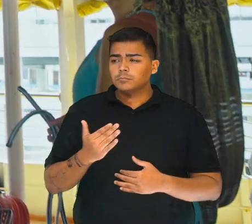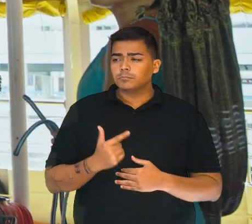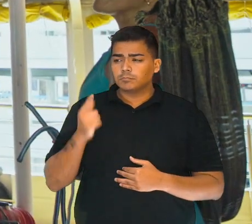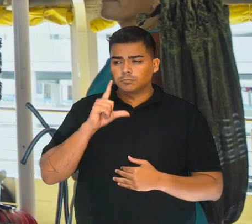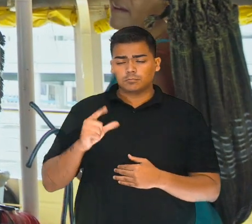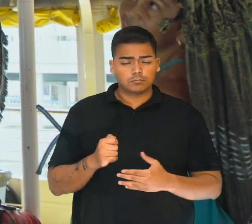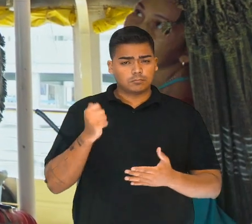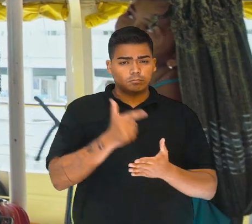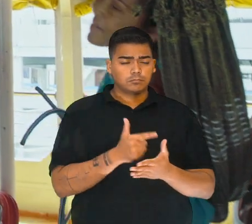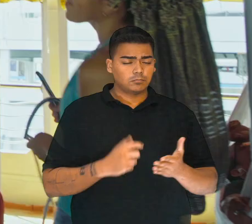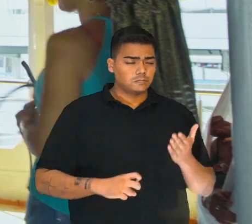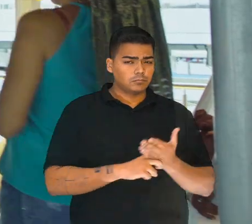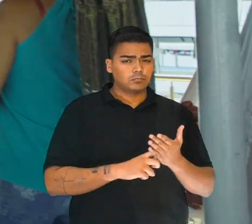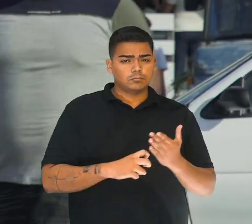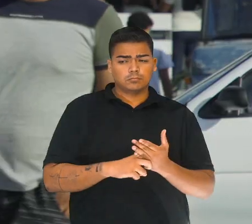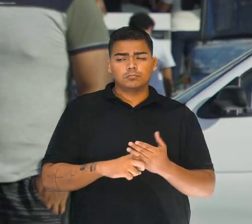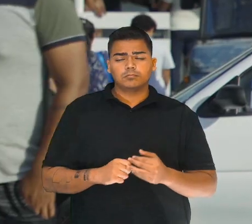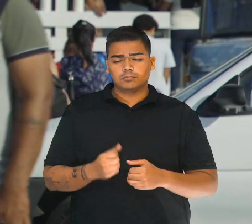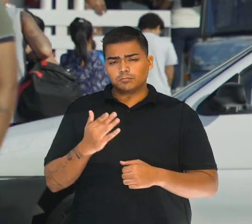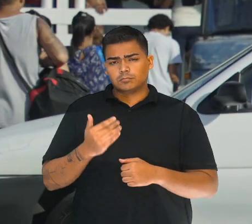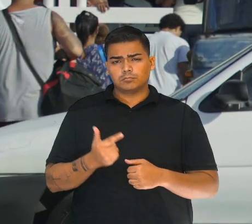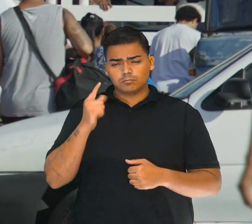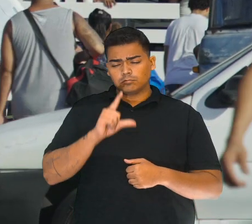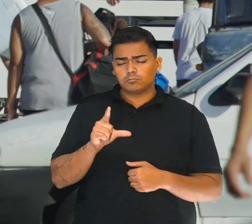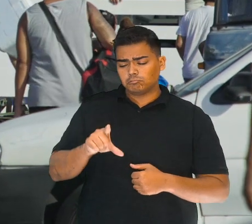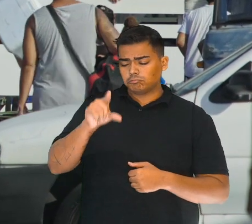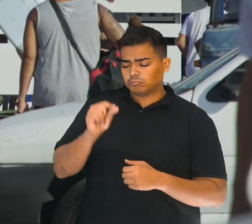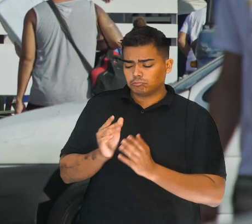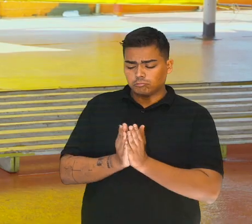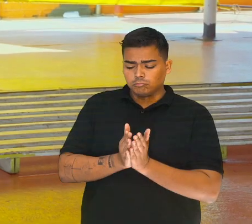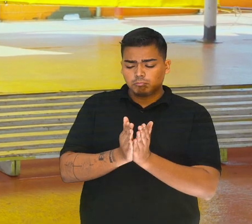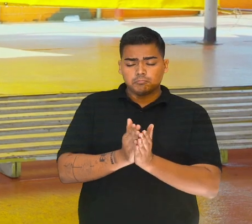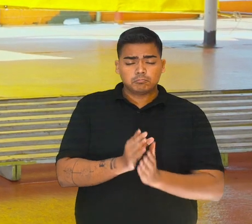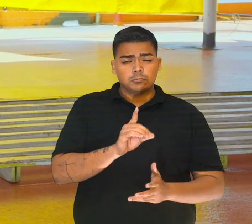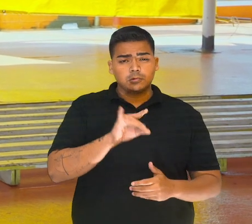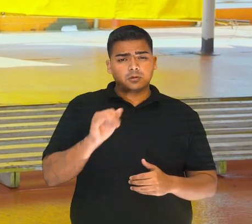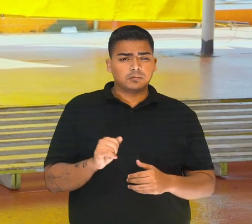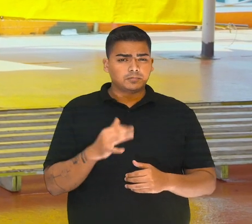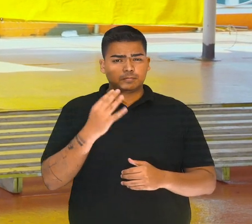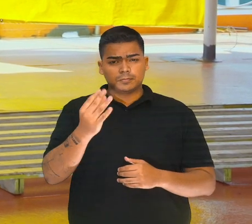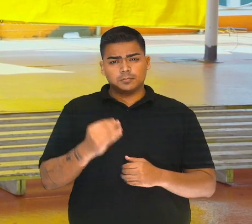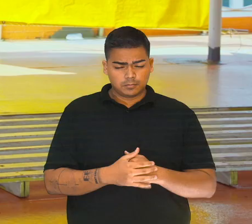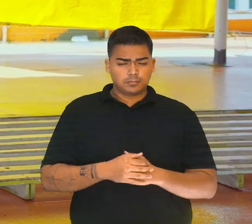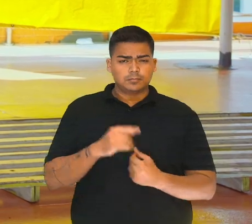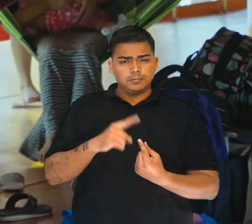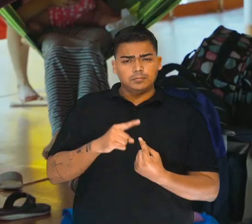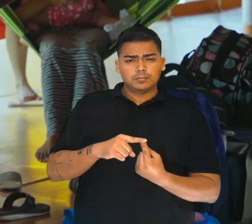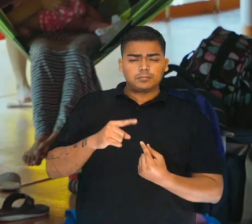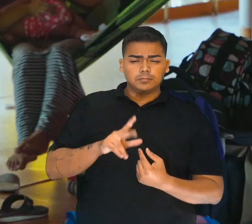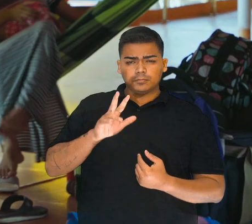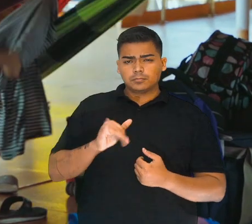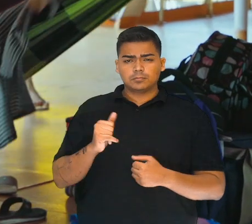Então hoje você consegue comprar essa passagem, né, semelhante ao cenário aéreo, né? Você vai lá, seleciona o barco, seleciona a data da viagem, seleciona o tipo